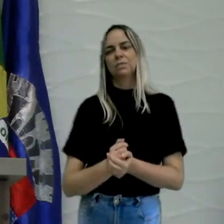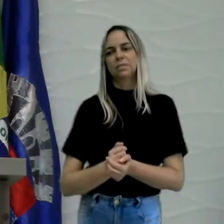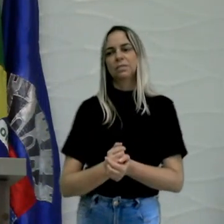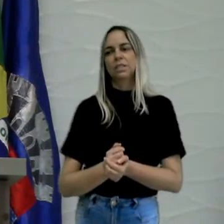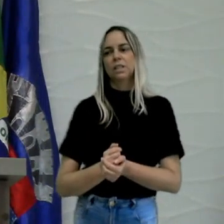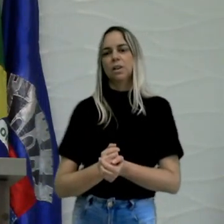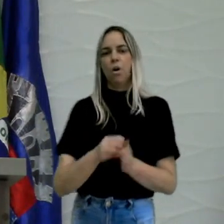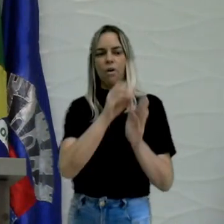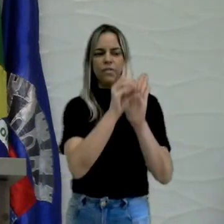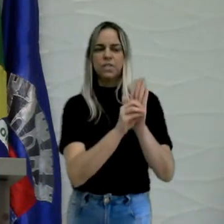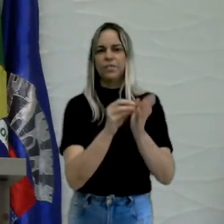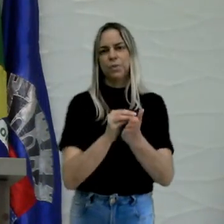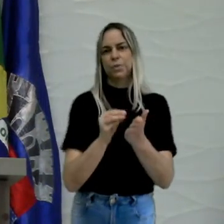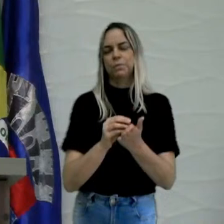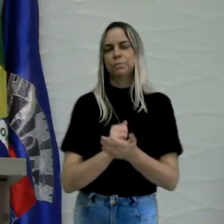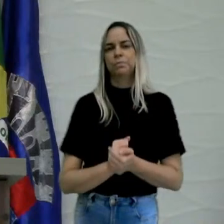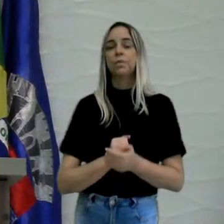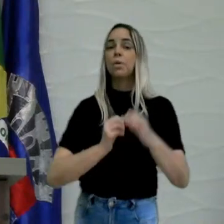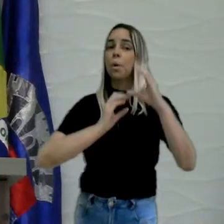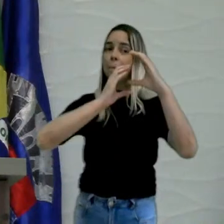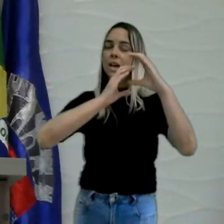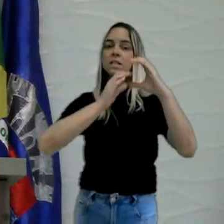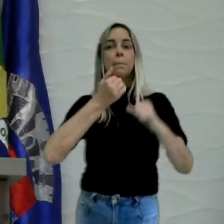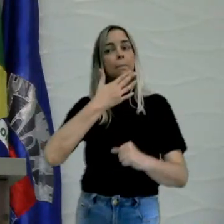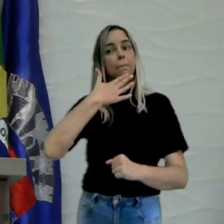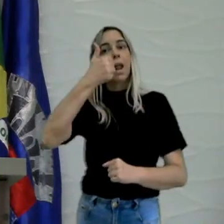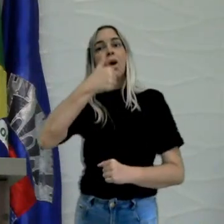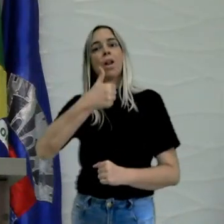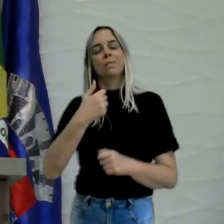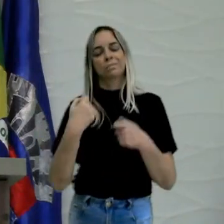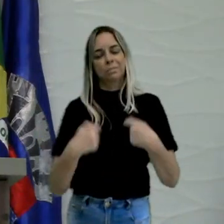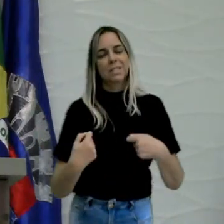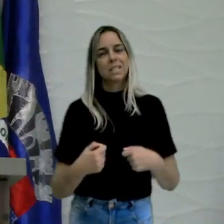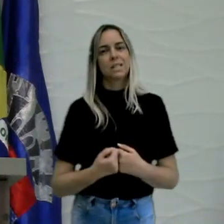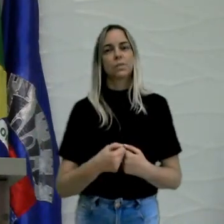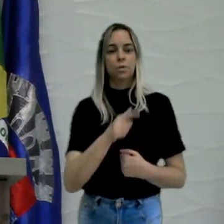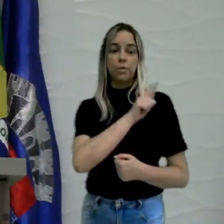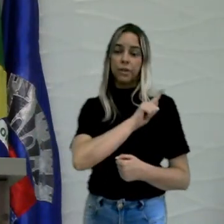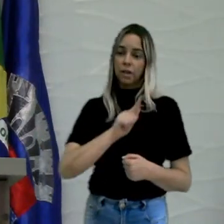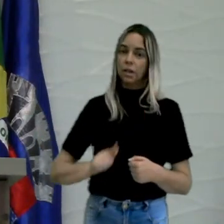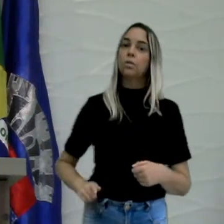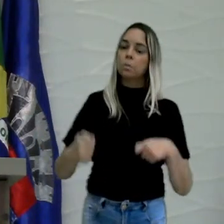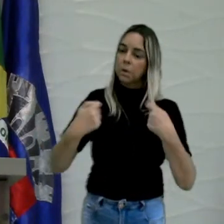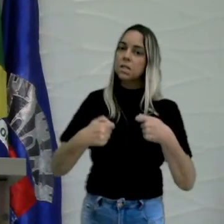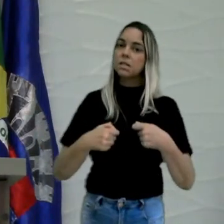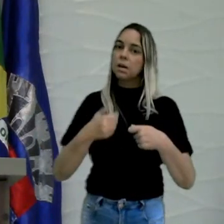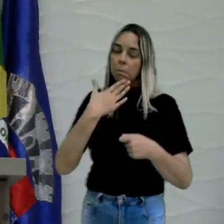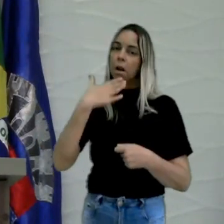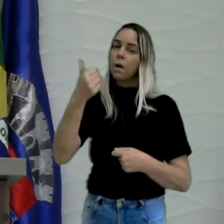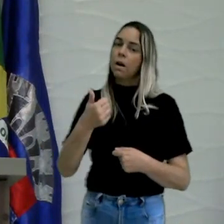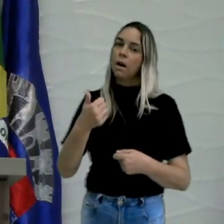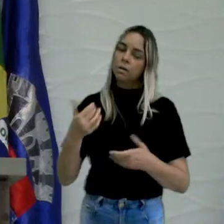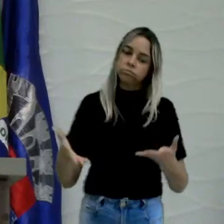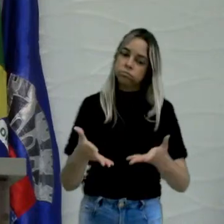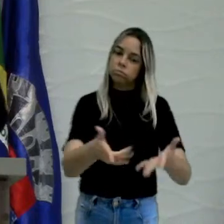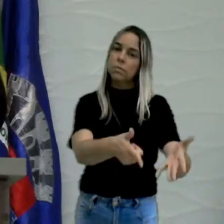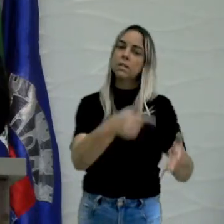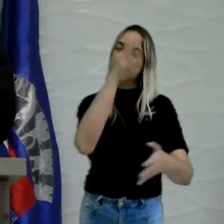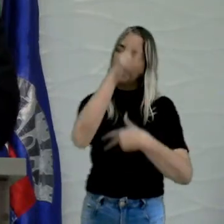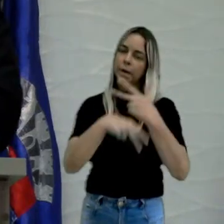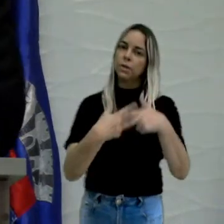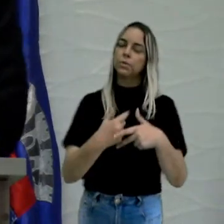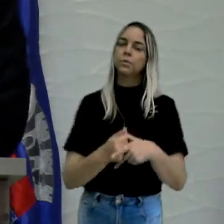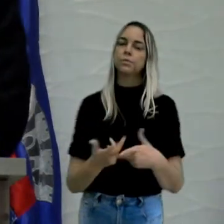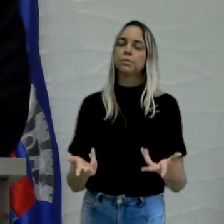Compesa, tem que melhorar e muito. A governadora tem que melhorar esse abastecimento de São Bento. Prefeito que